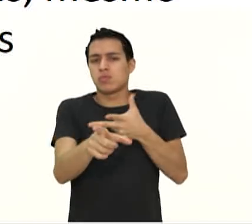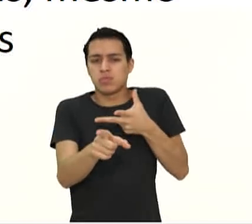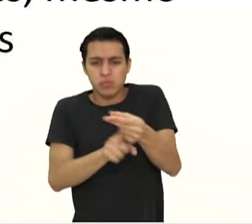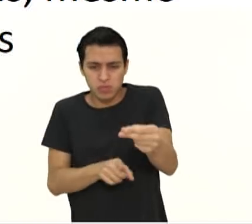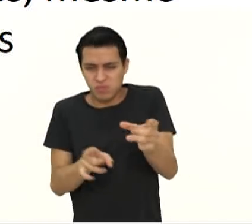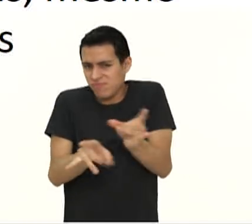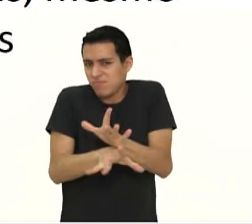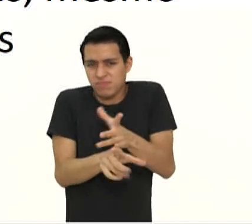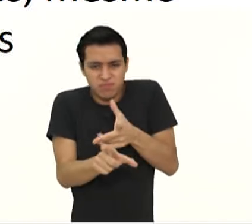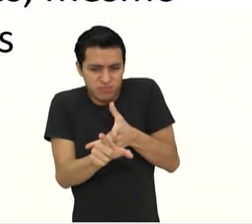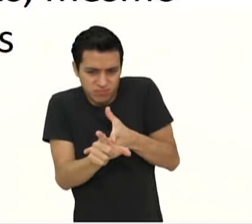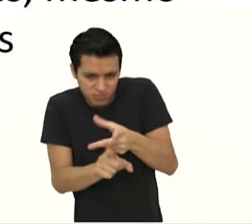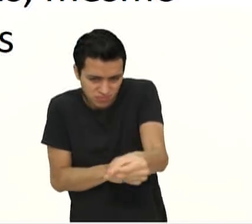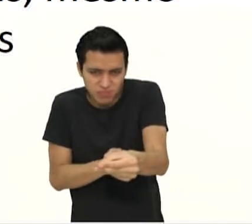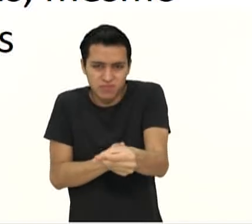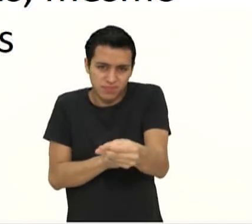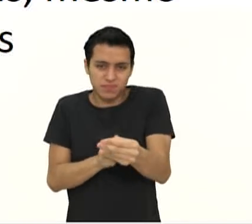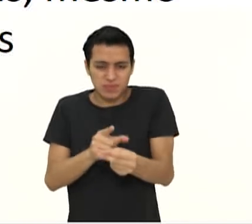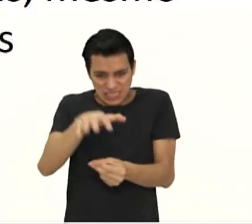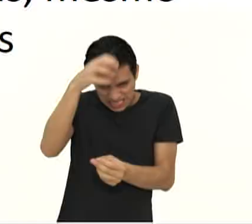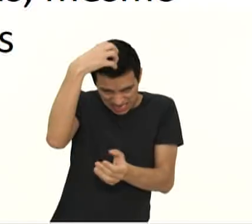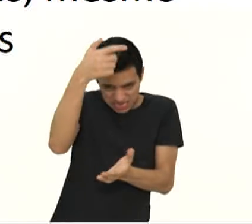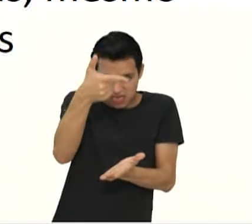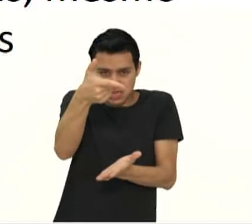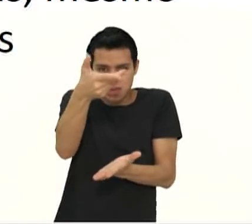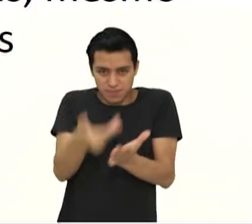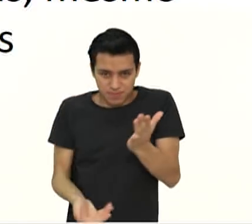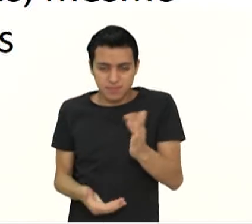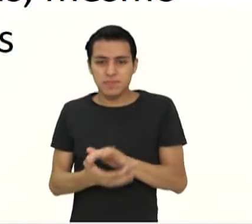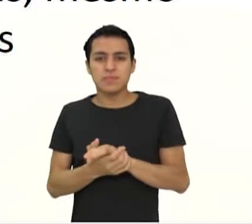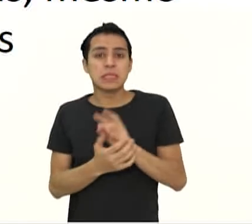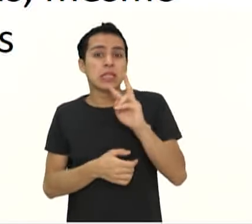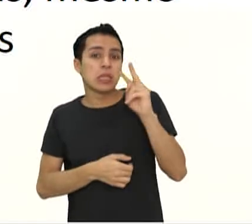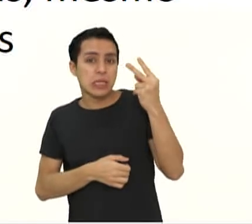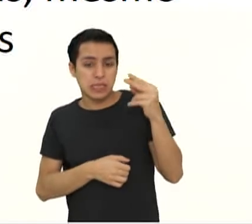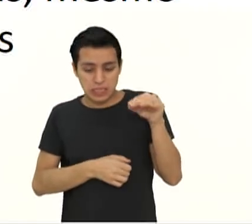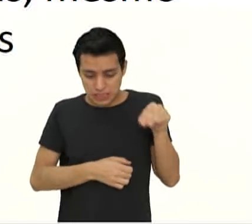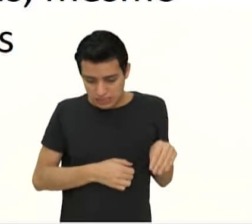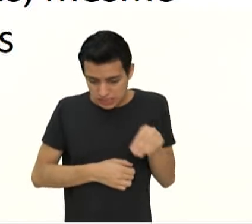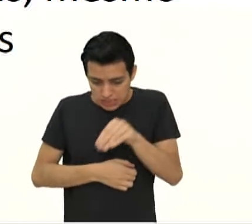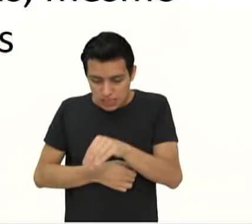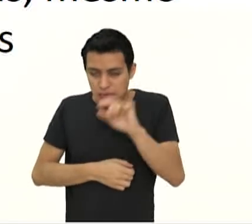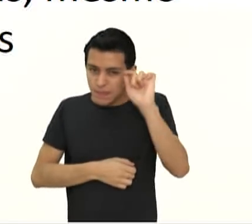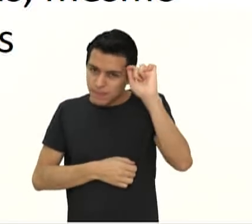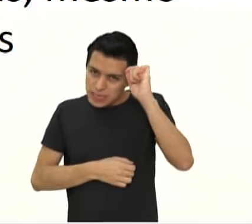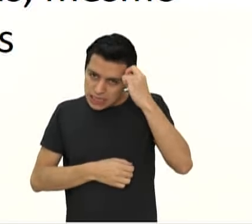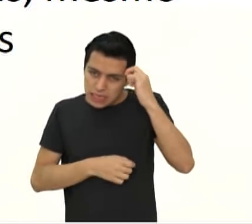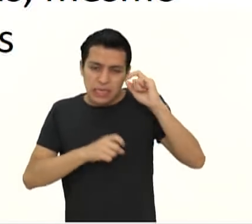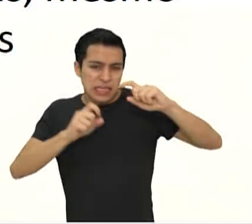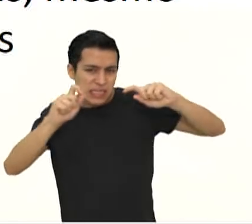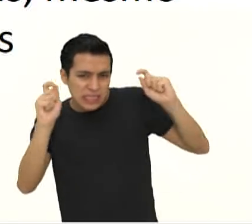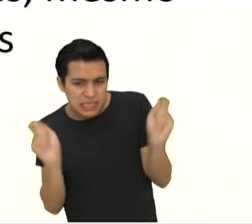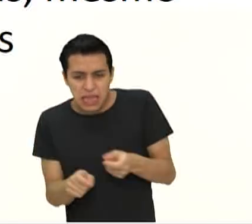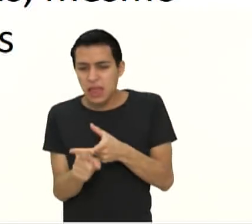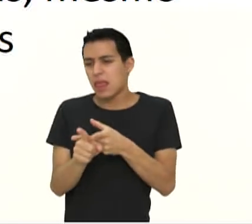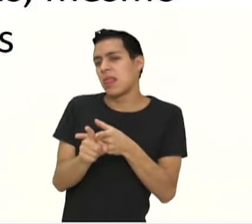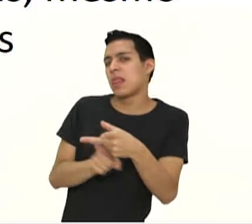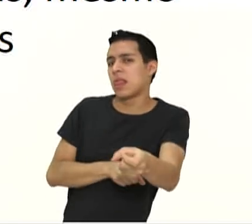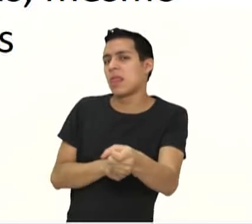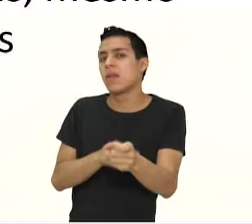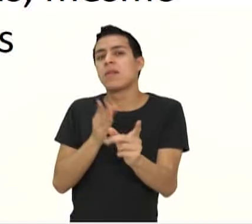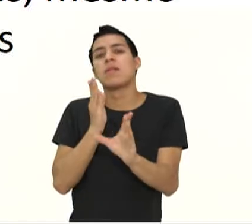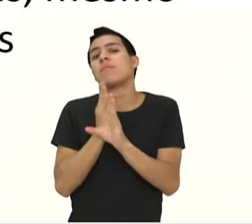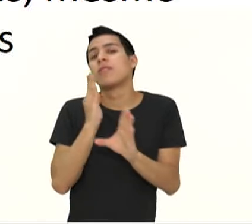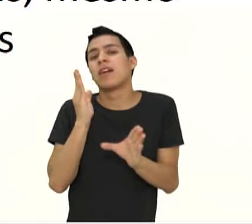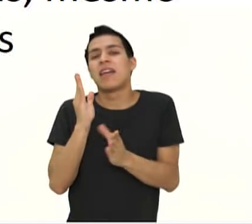do seu adversário. Em apenas 2 jogadas das peças pretas, é possível dar checkmate devido